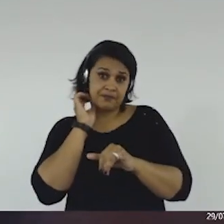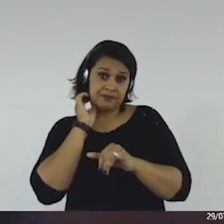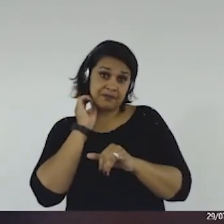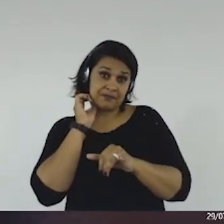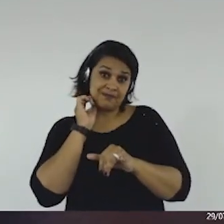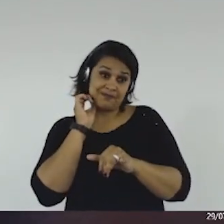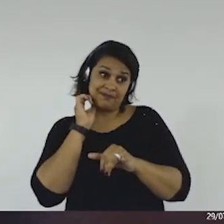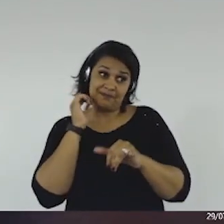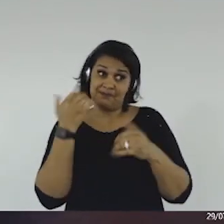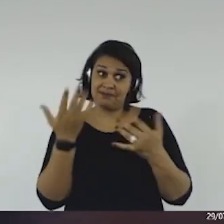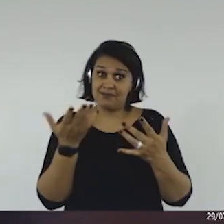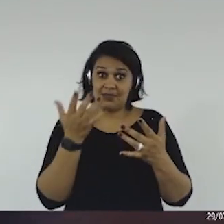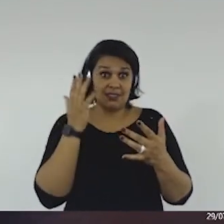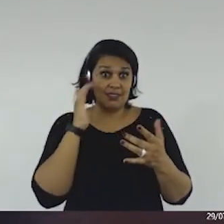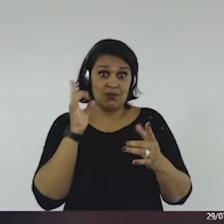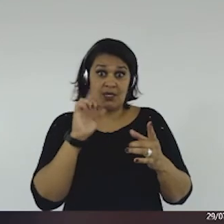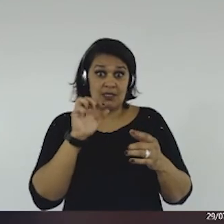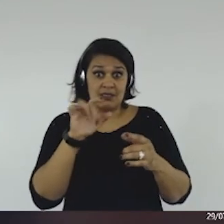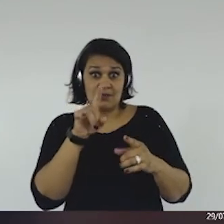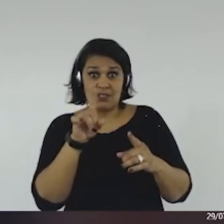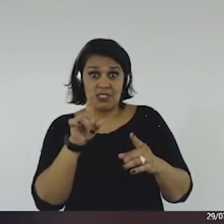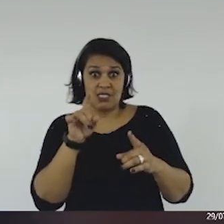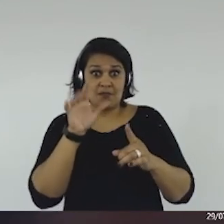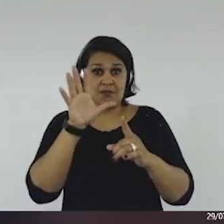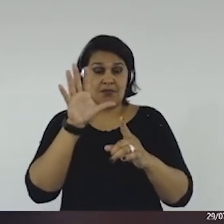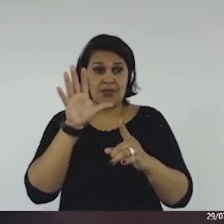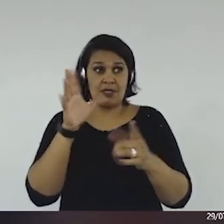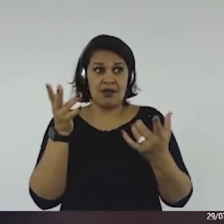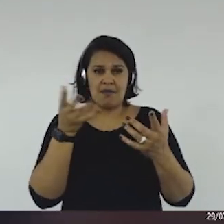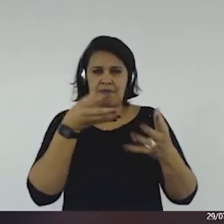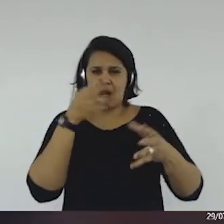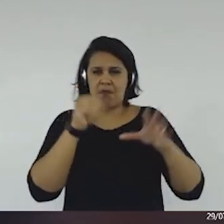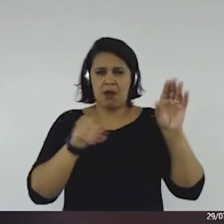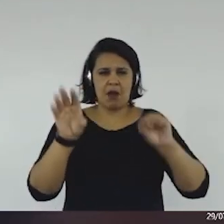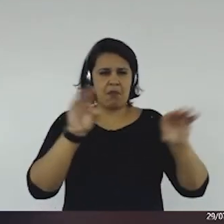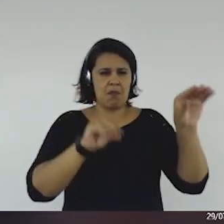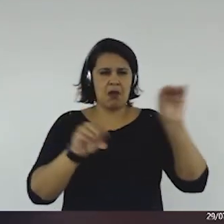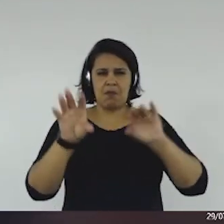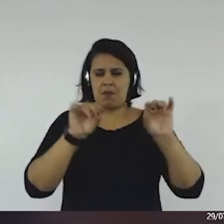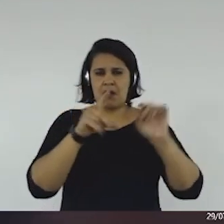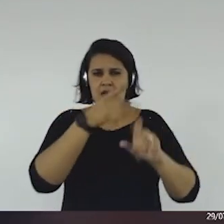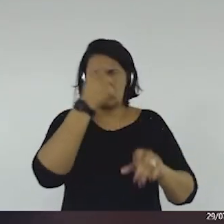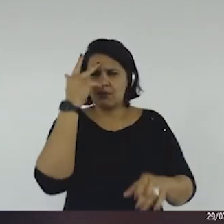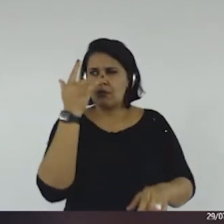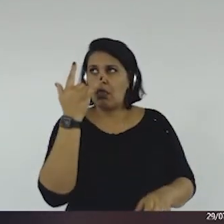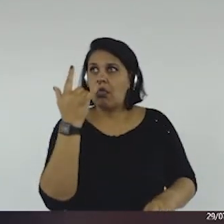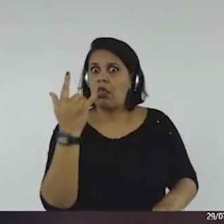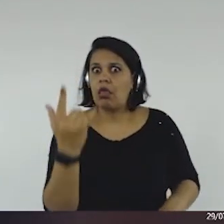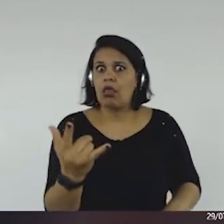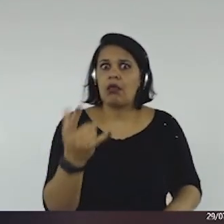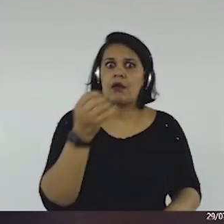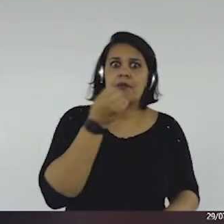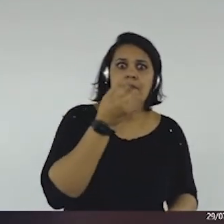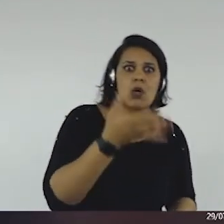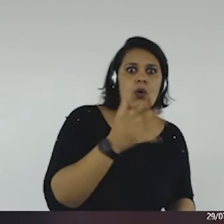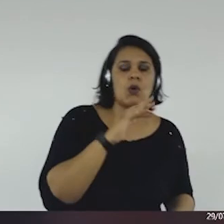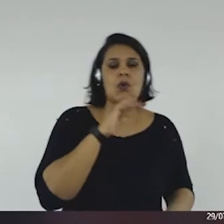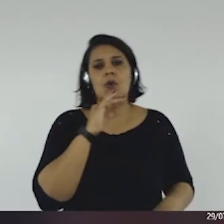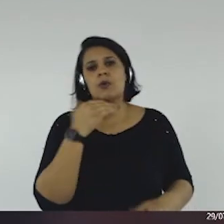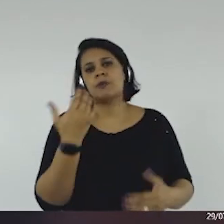coisa se você sabe se você está impressionando bem ou mal um tribunal arbitral por uma